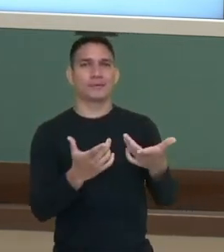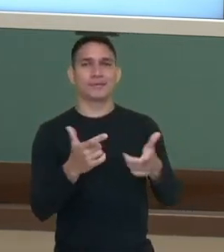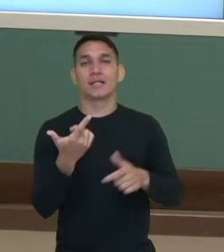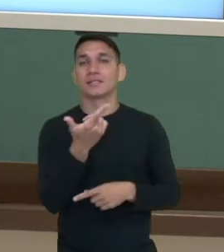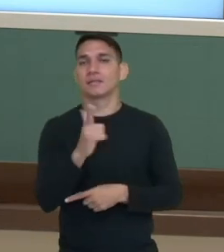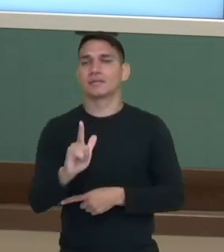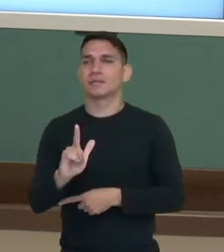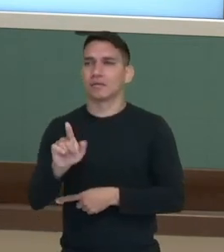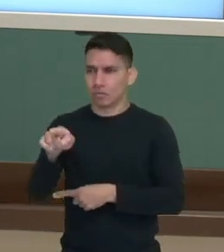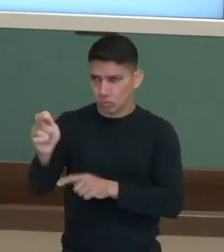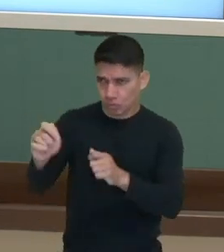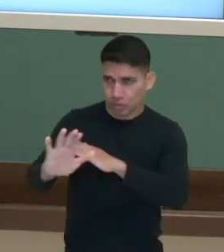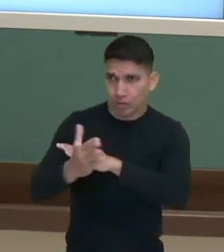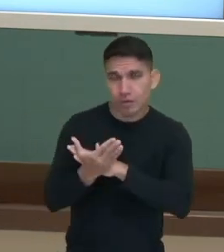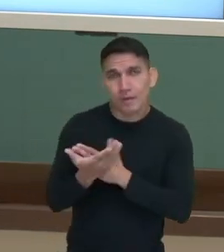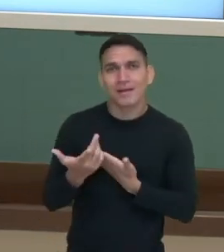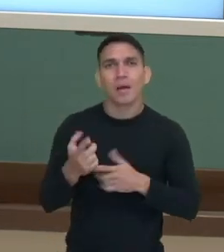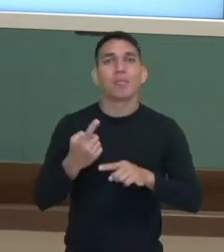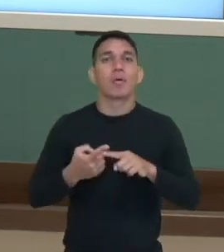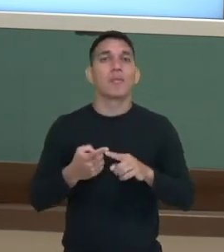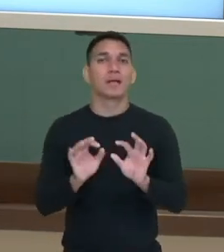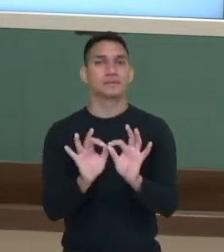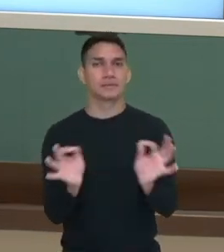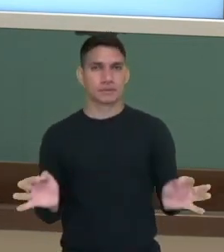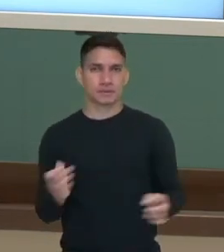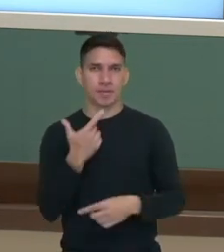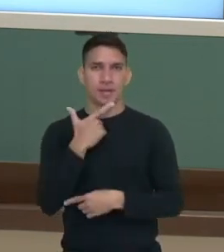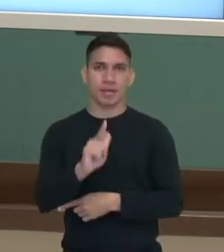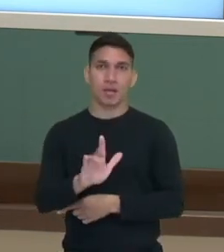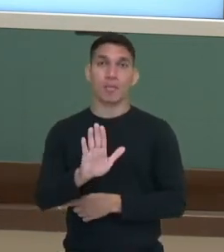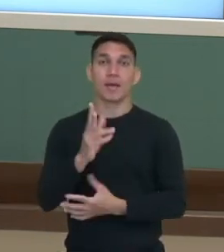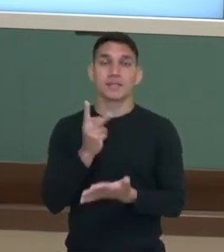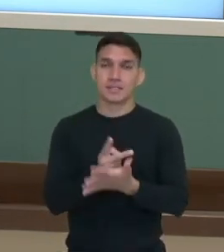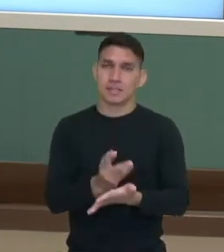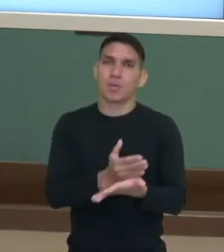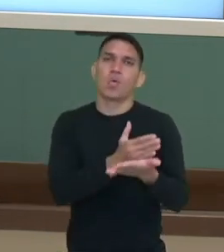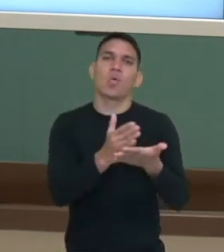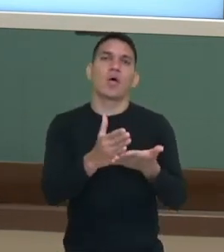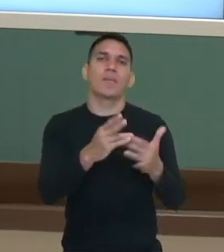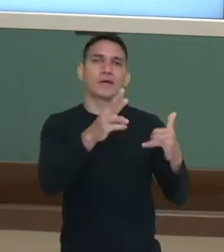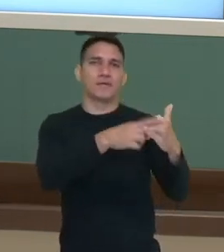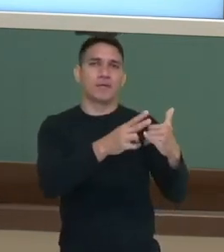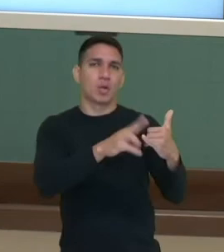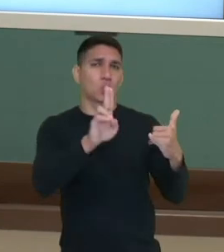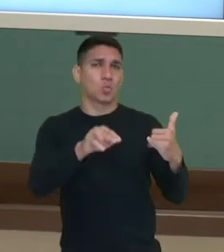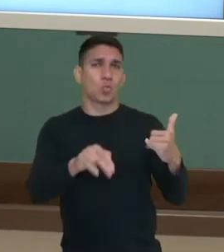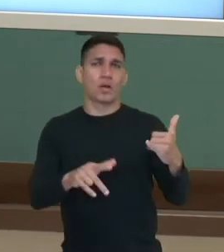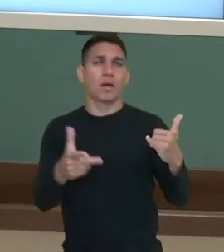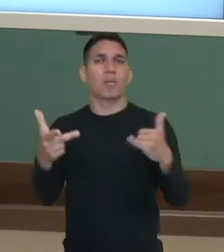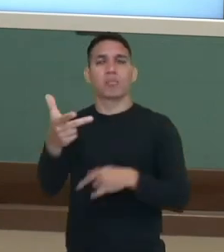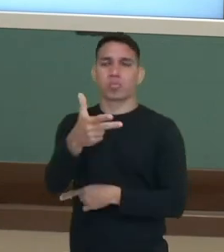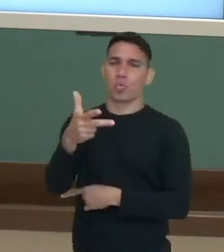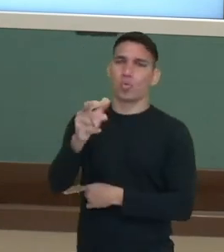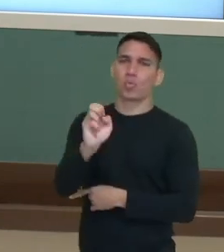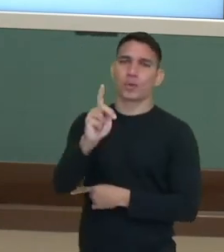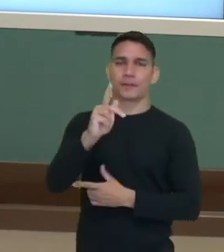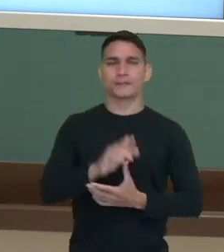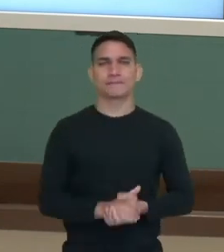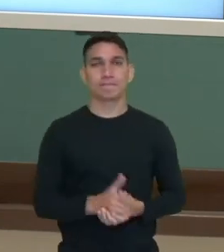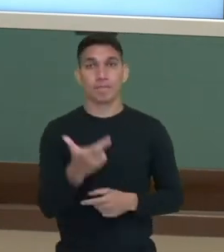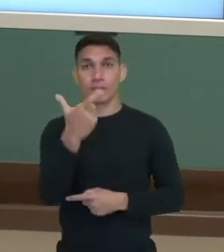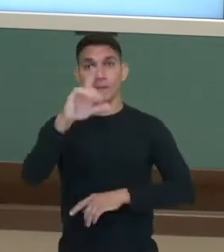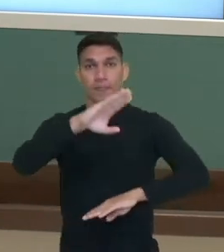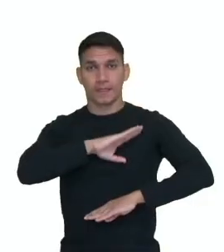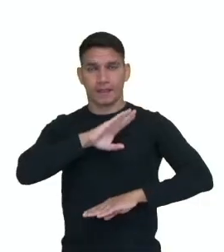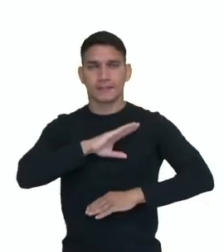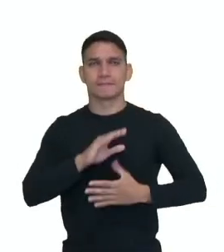da língua. Mas na escrita, sempre nós iniciamos com o verbo, nunca com o pronome oblíquo, certo? Outra